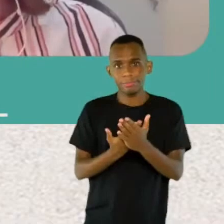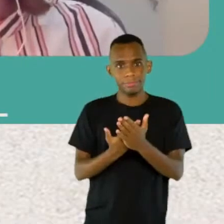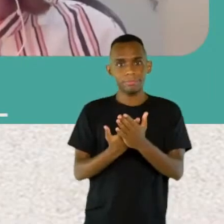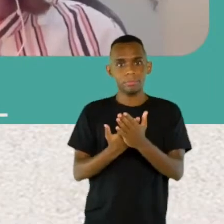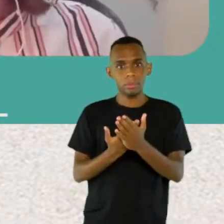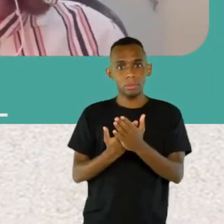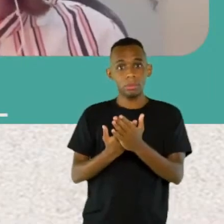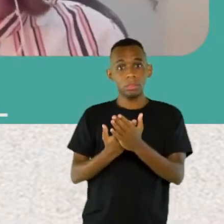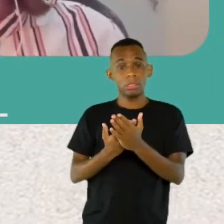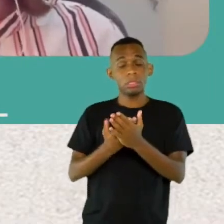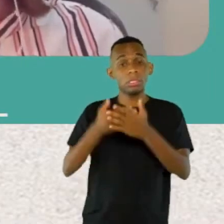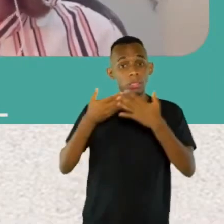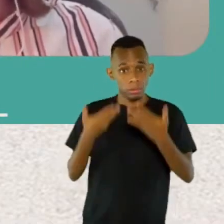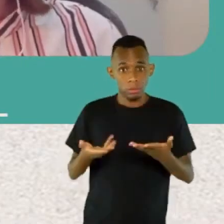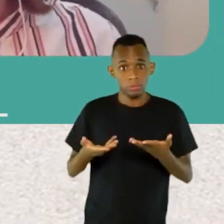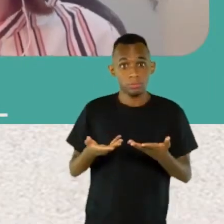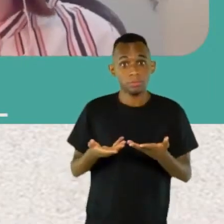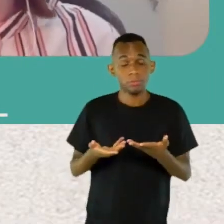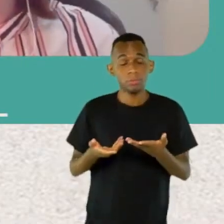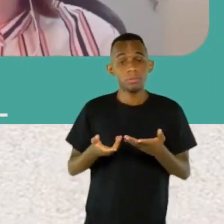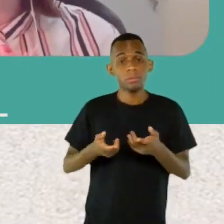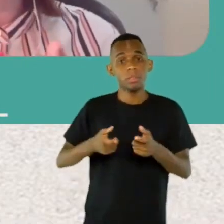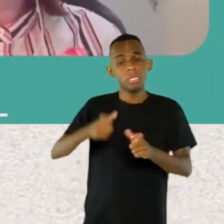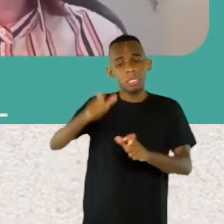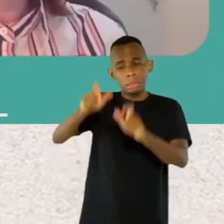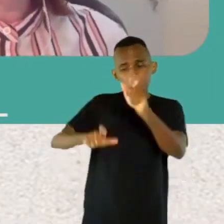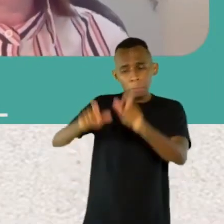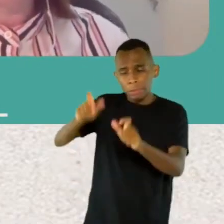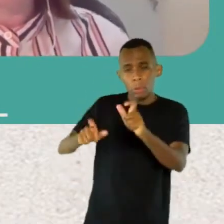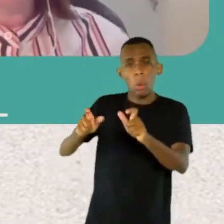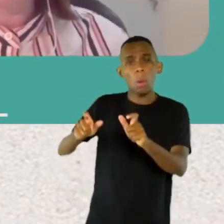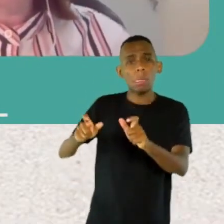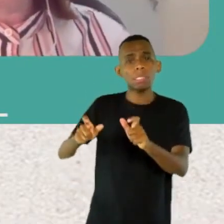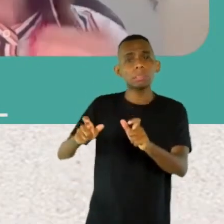estão ali, né, nessa condição, nessa situação